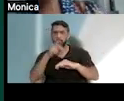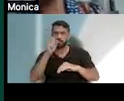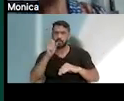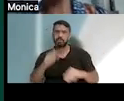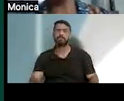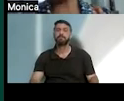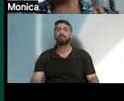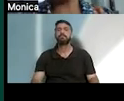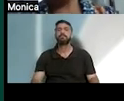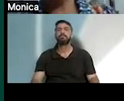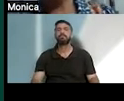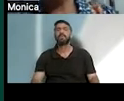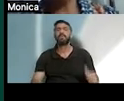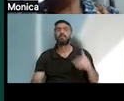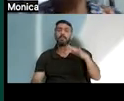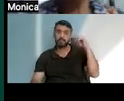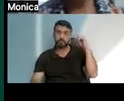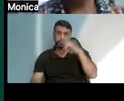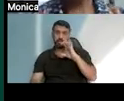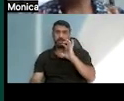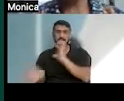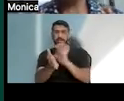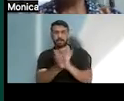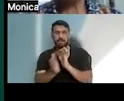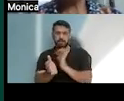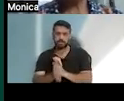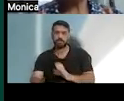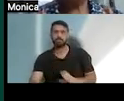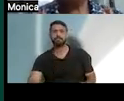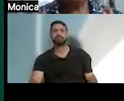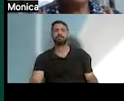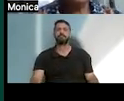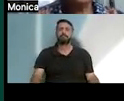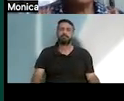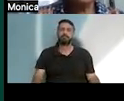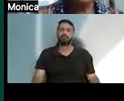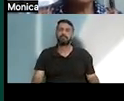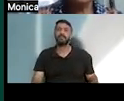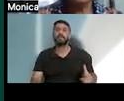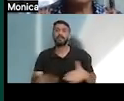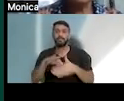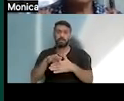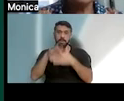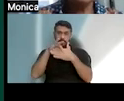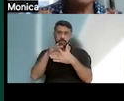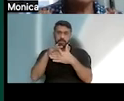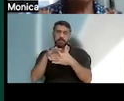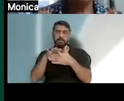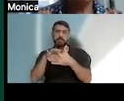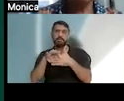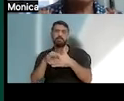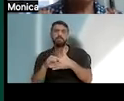o mais difícil é formar as equipes, né? Então, sempre tem um líder na equipe e ele